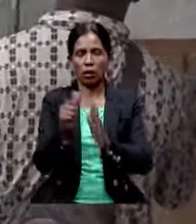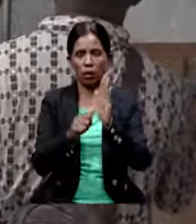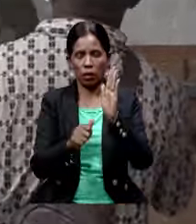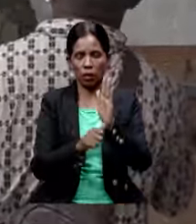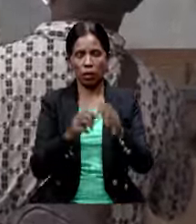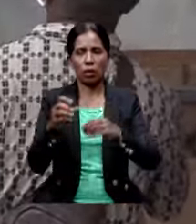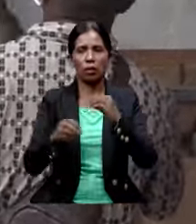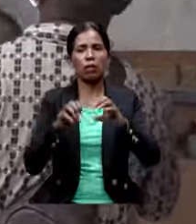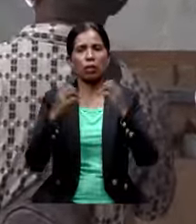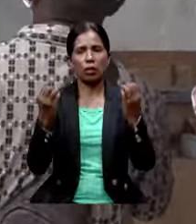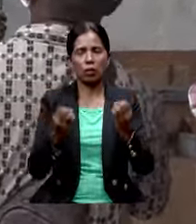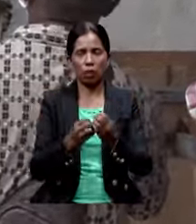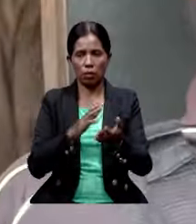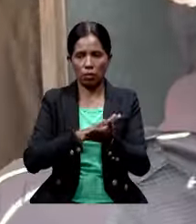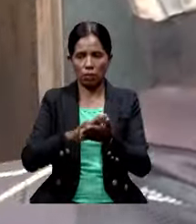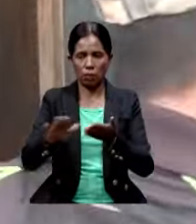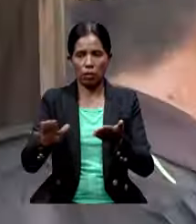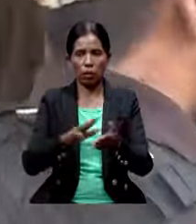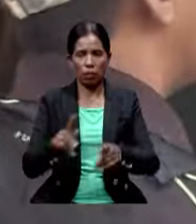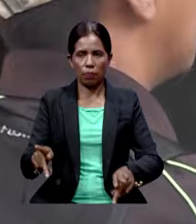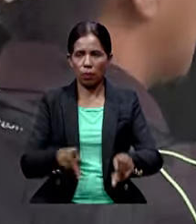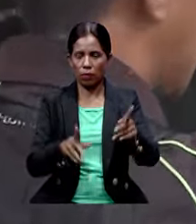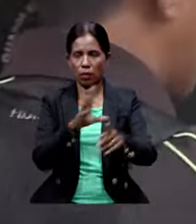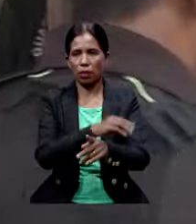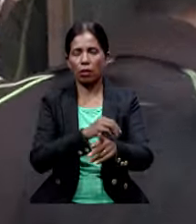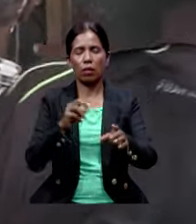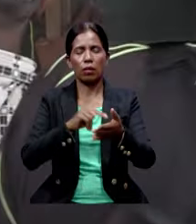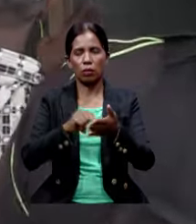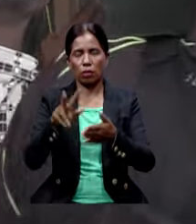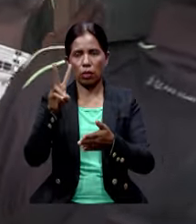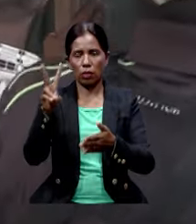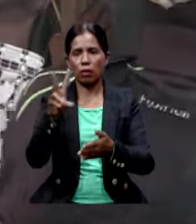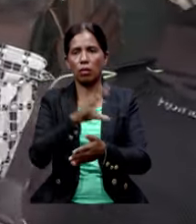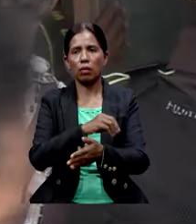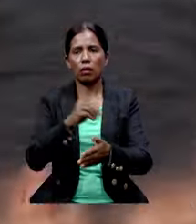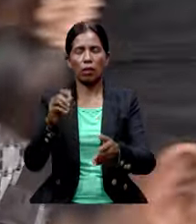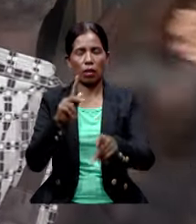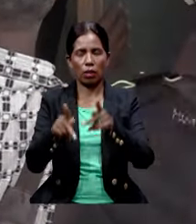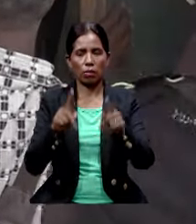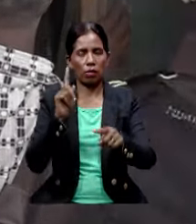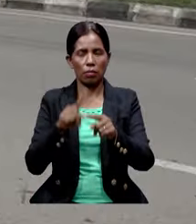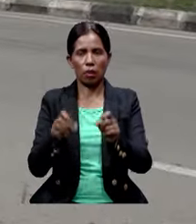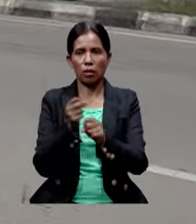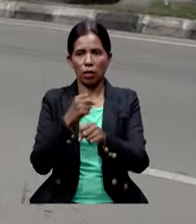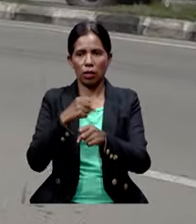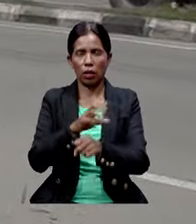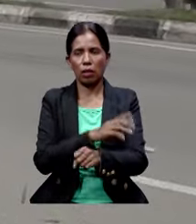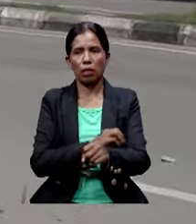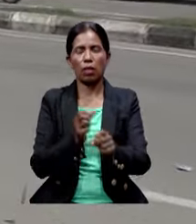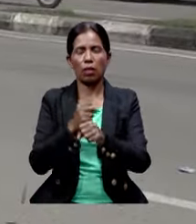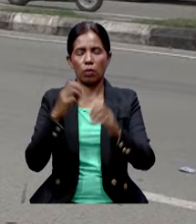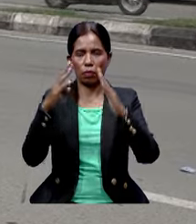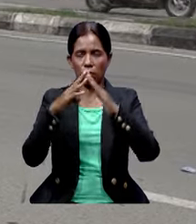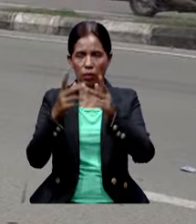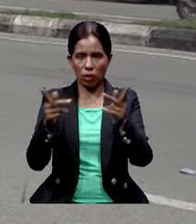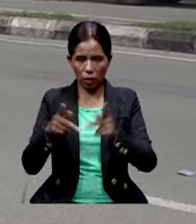con a organização higiene no limpeza público, número rua a linha F, bando atuhala instalação ka construi uma iha